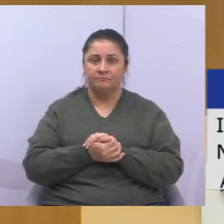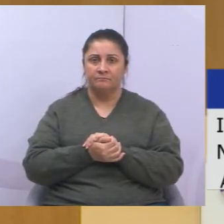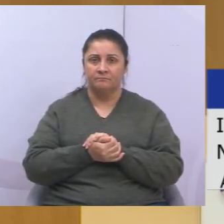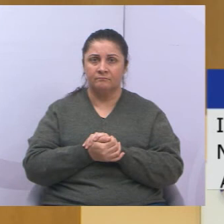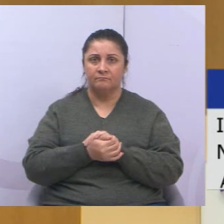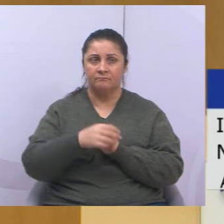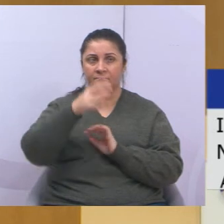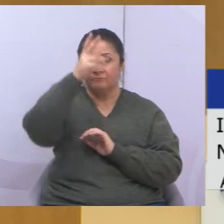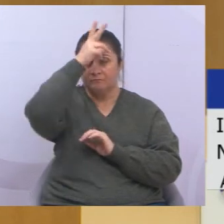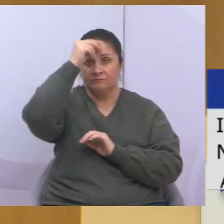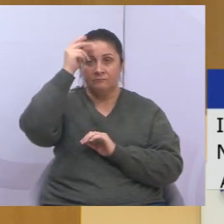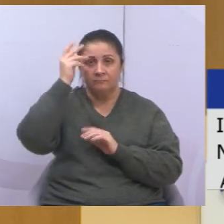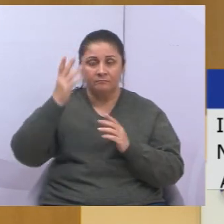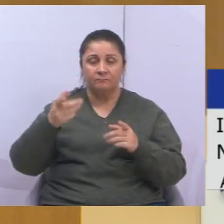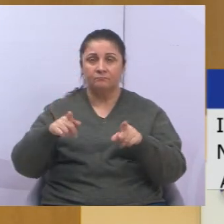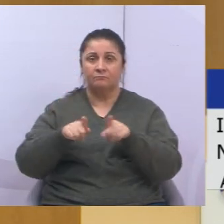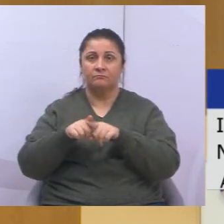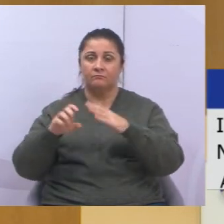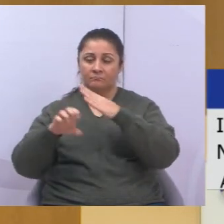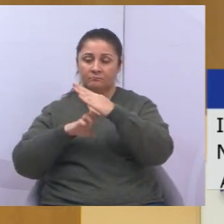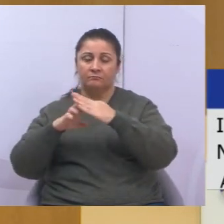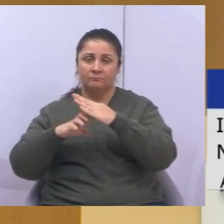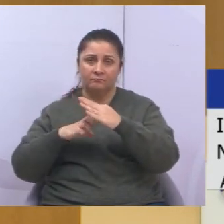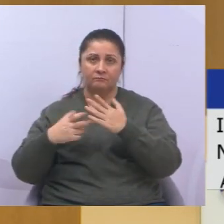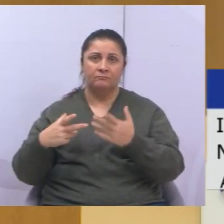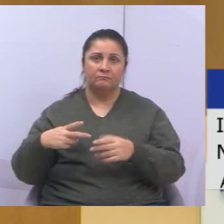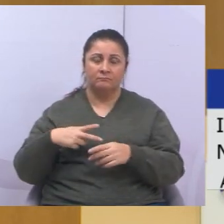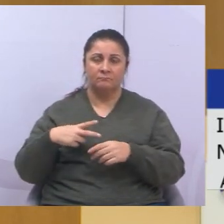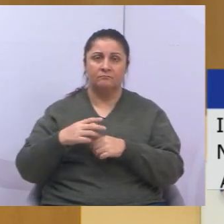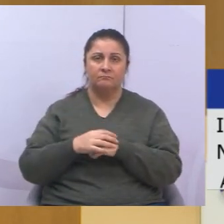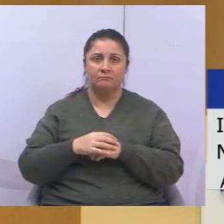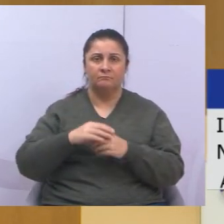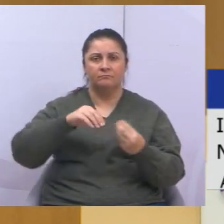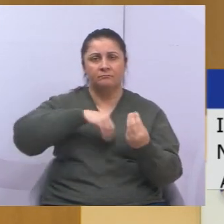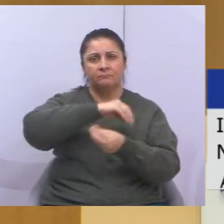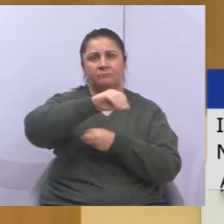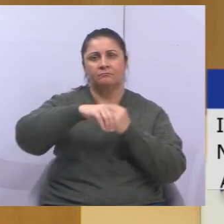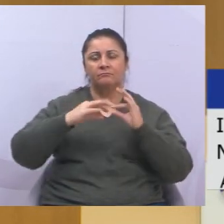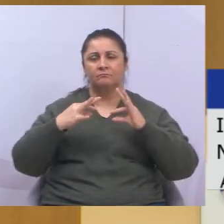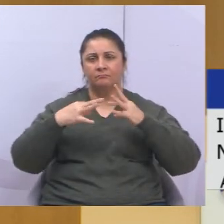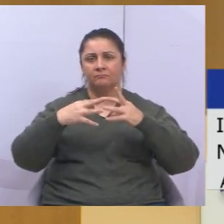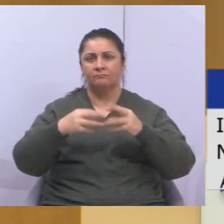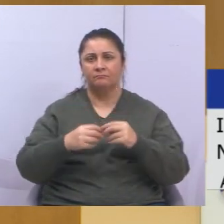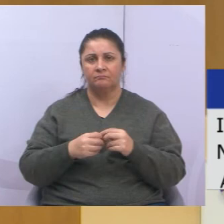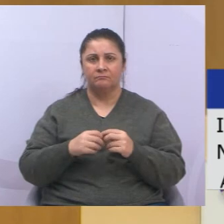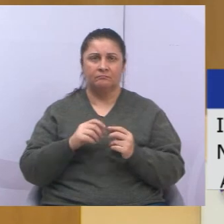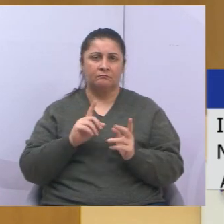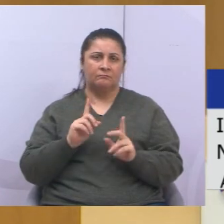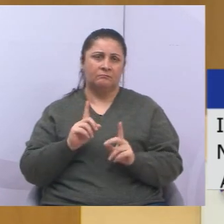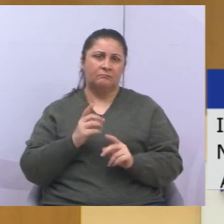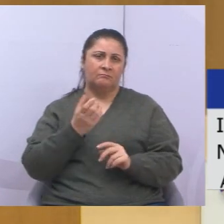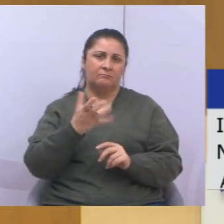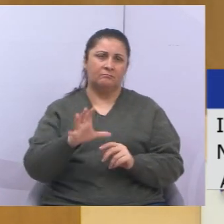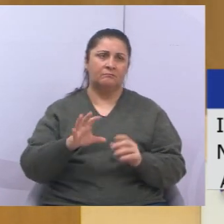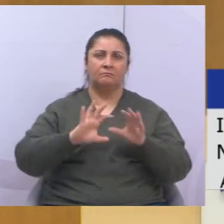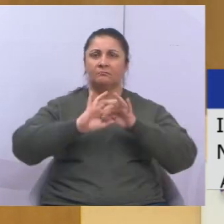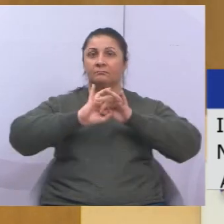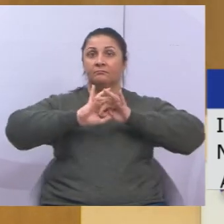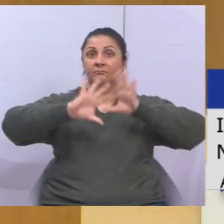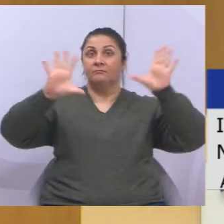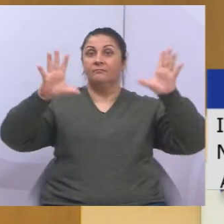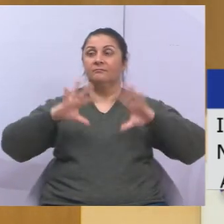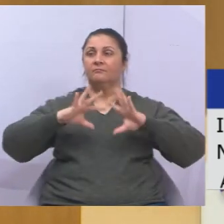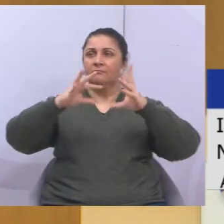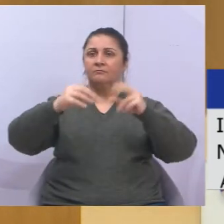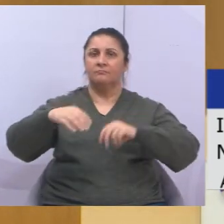de repente, a iniciativa privada, também se envolvam em todo esse processo. Não que eu queira que libere todo mundo para a rua